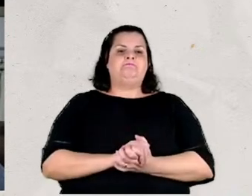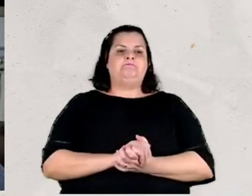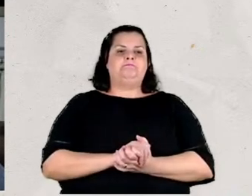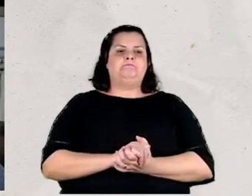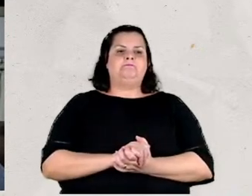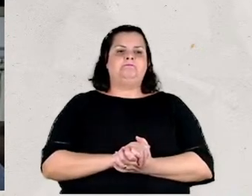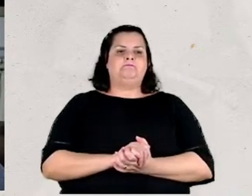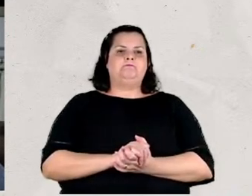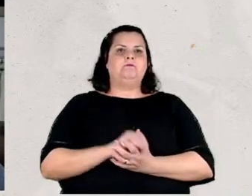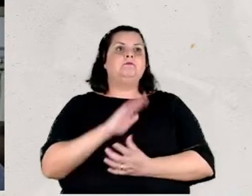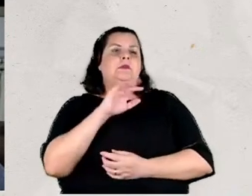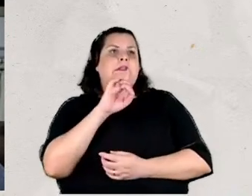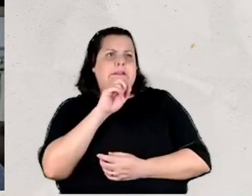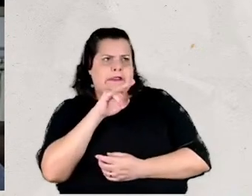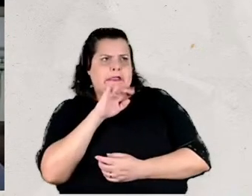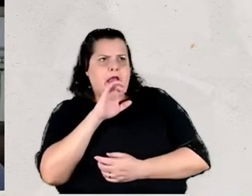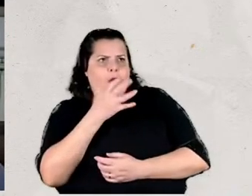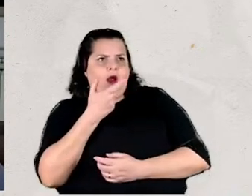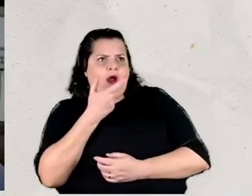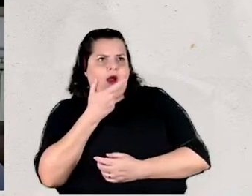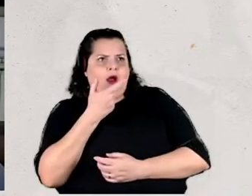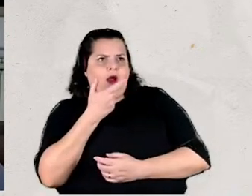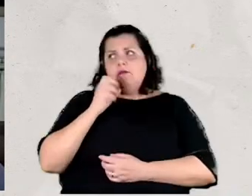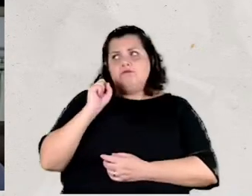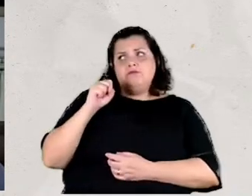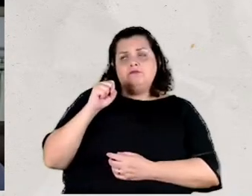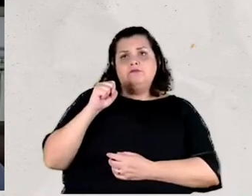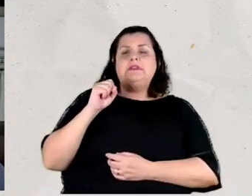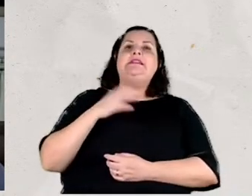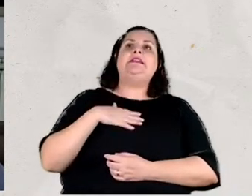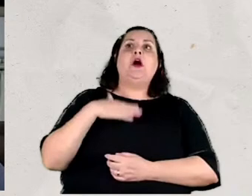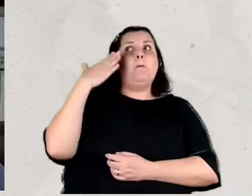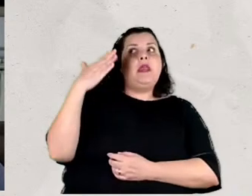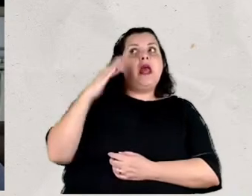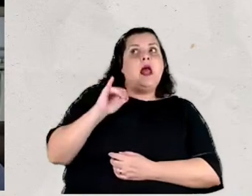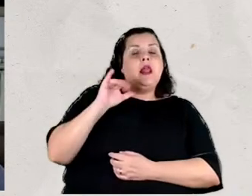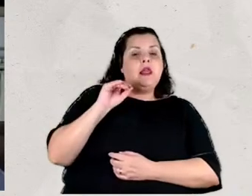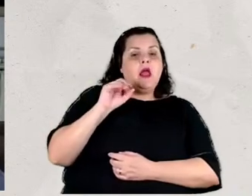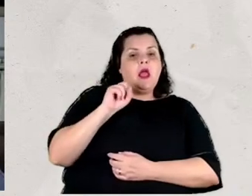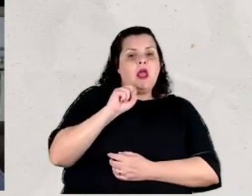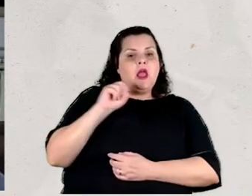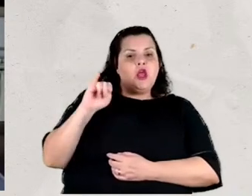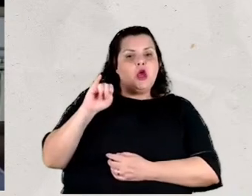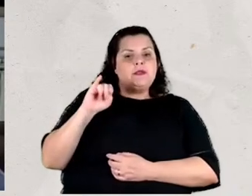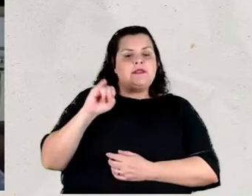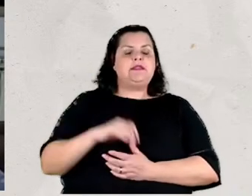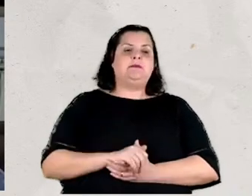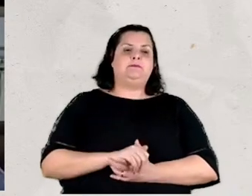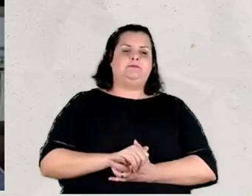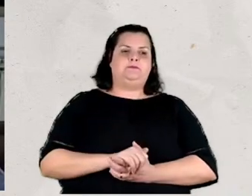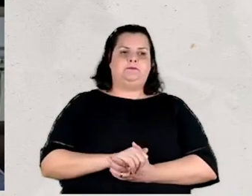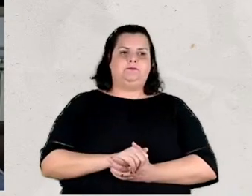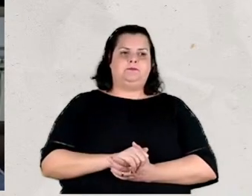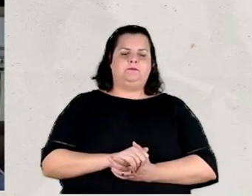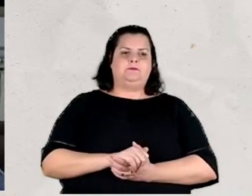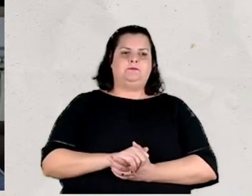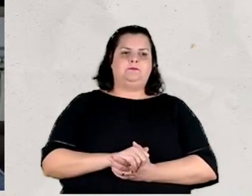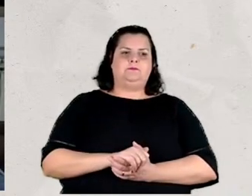Daniel, você quer falar? Sim, muito obrigado, Yossi. Eu gostaria de fazer